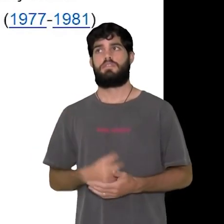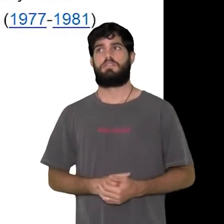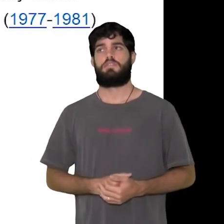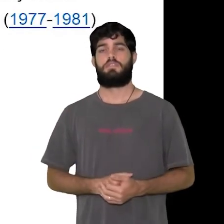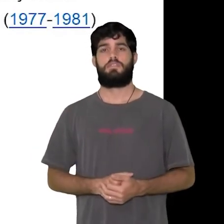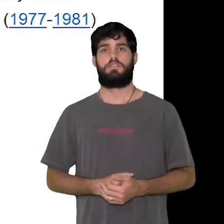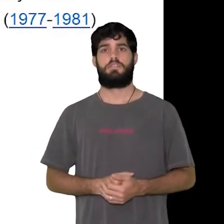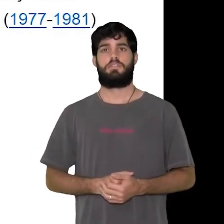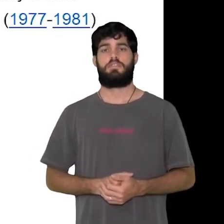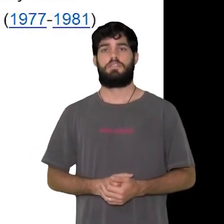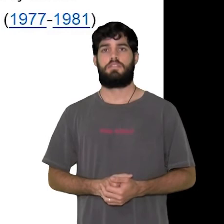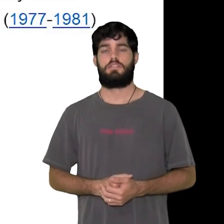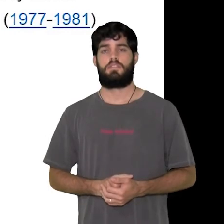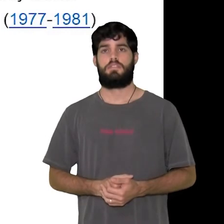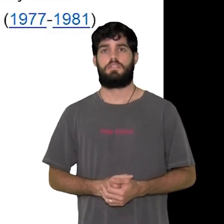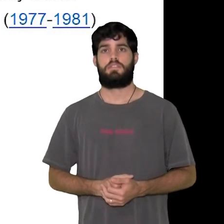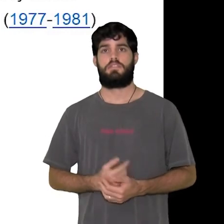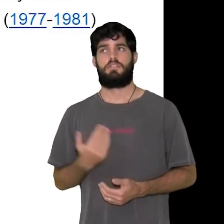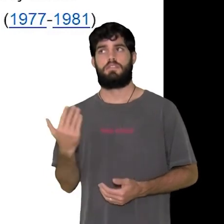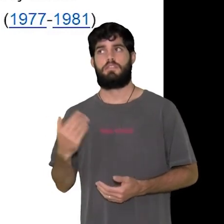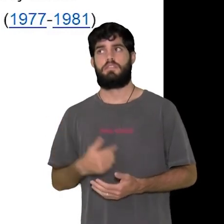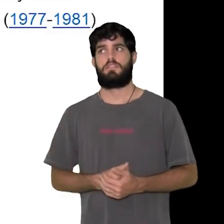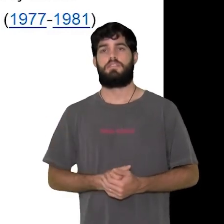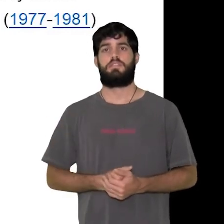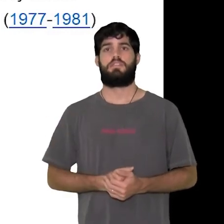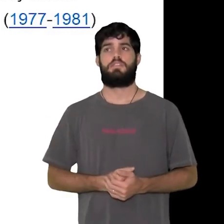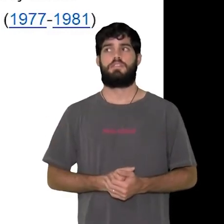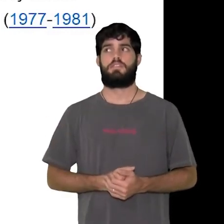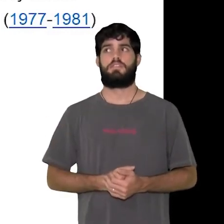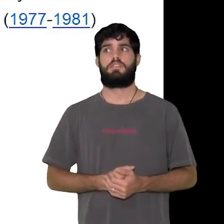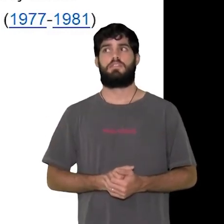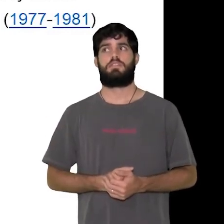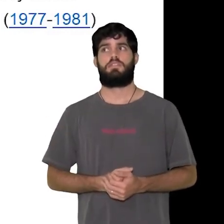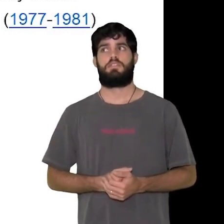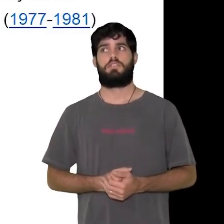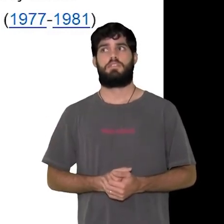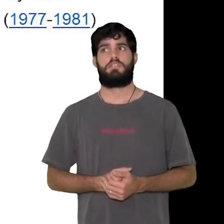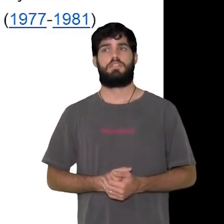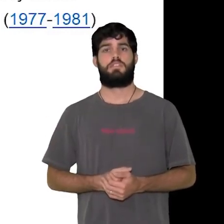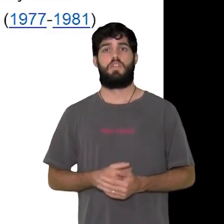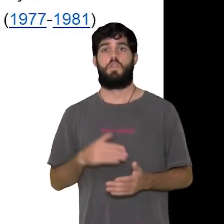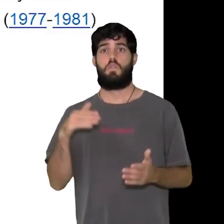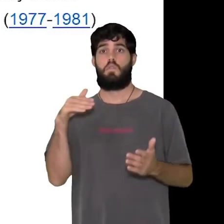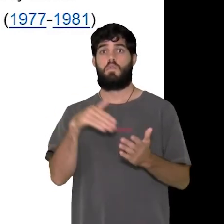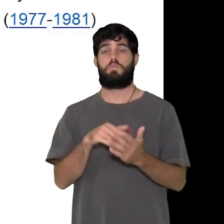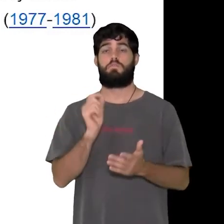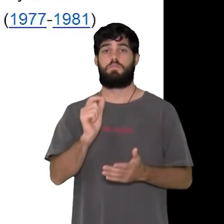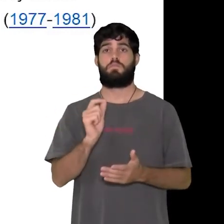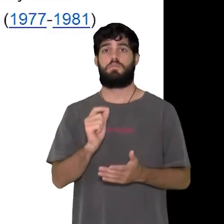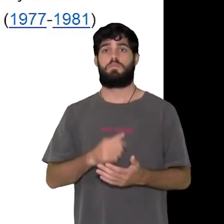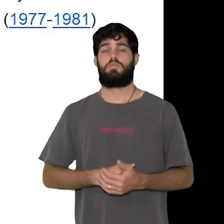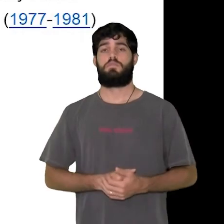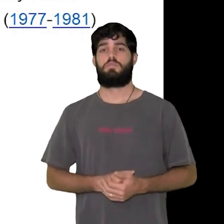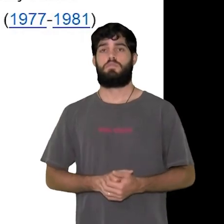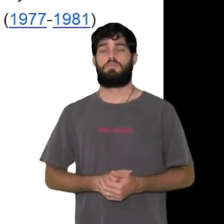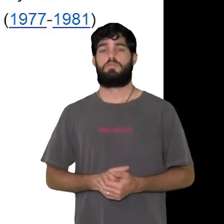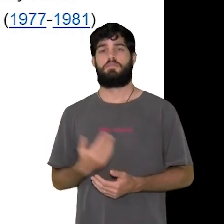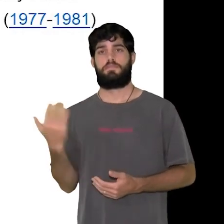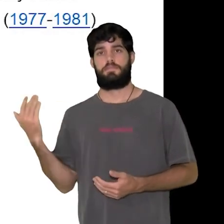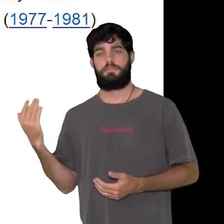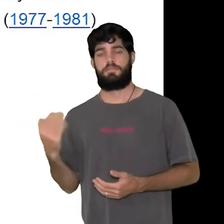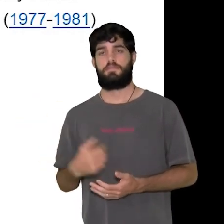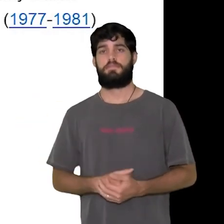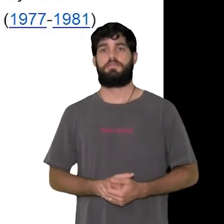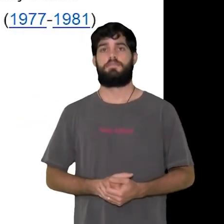né? Richard Nixon, Gerald Ford, Jimmy Carter e o último presidente da Guerra Fria, o